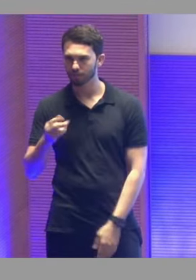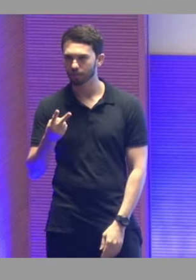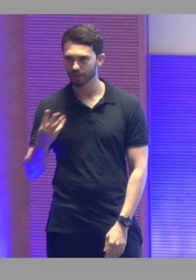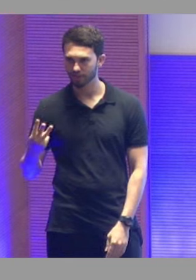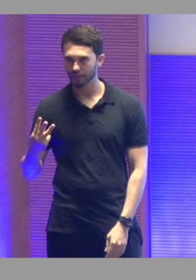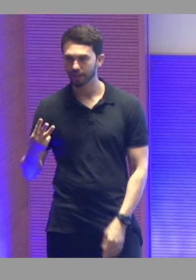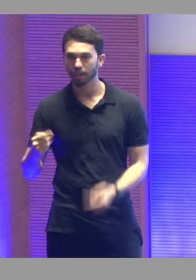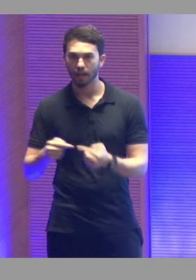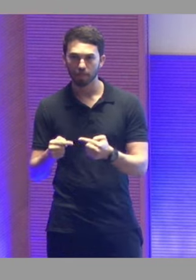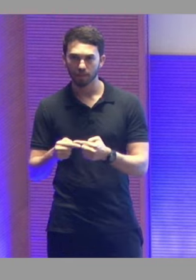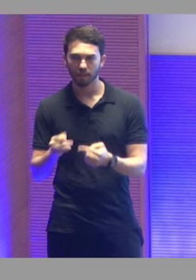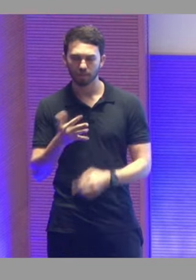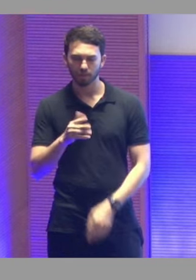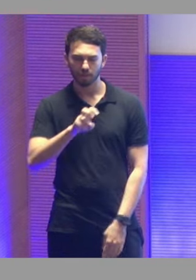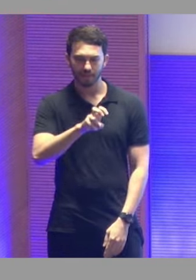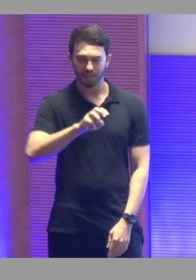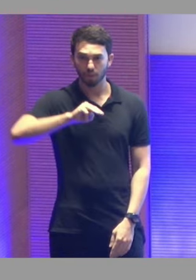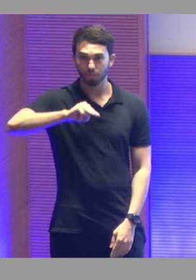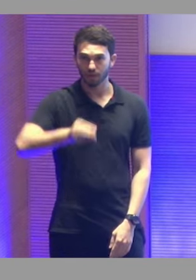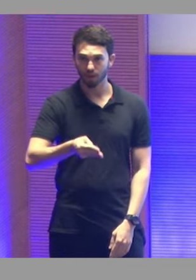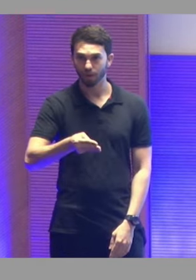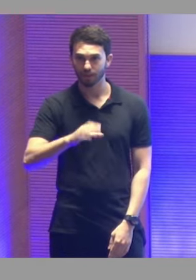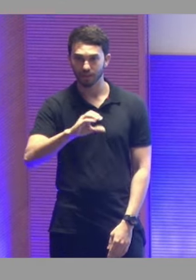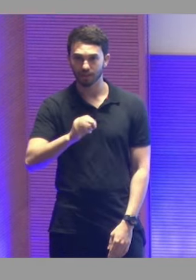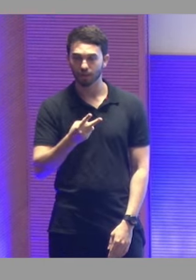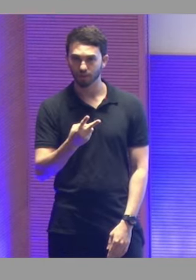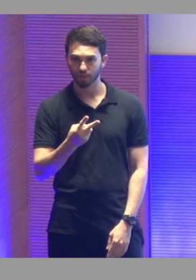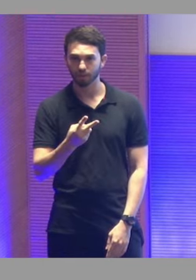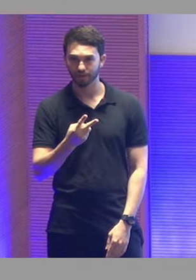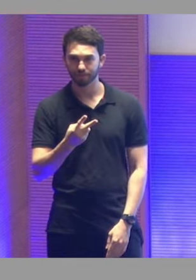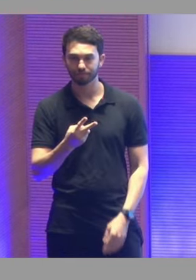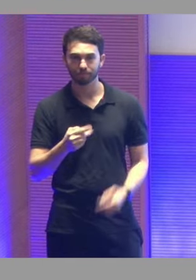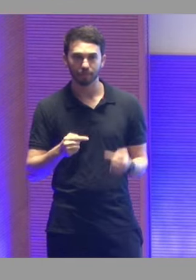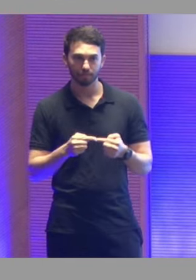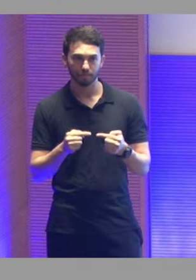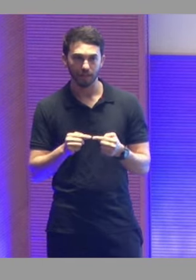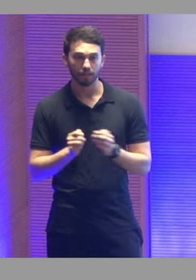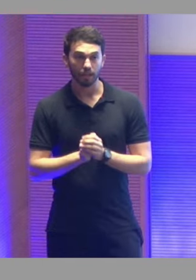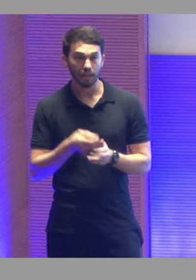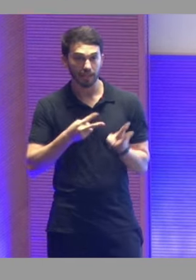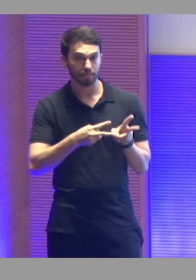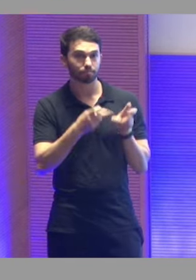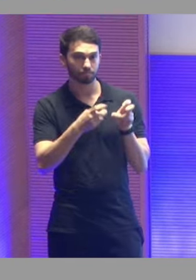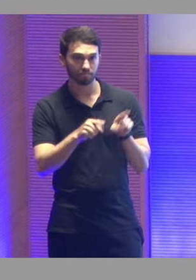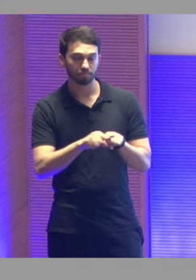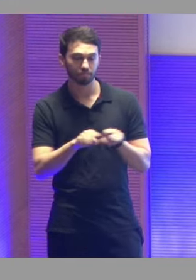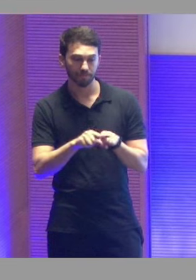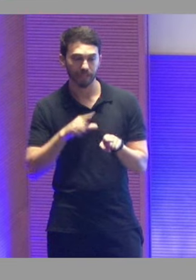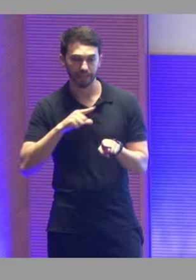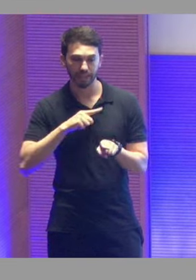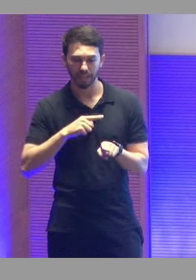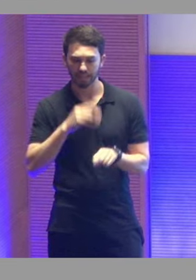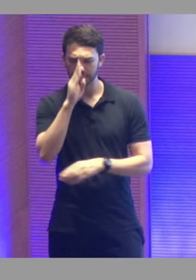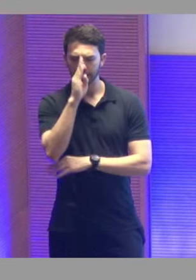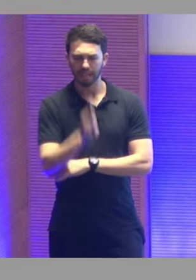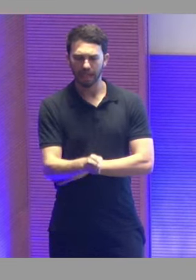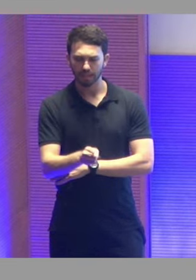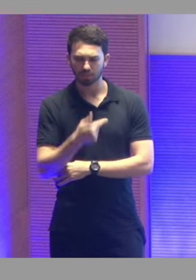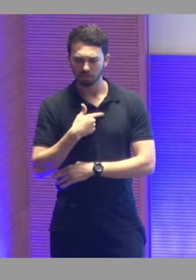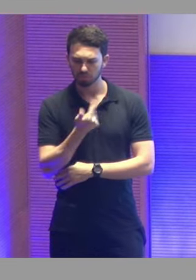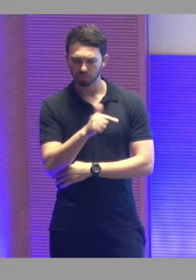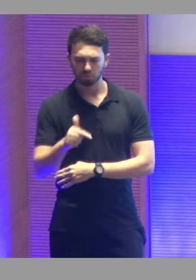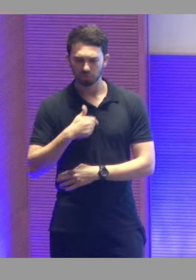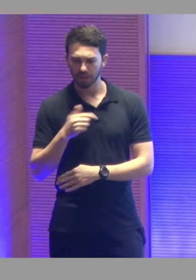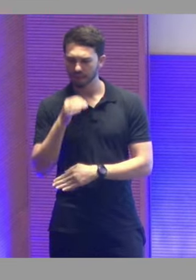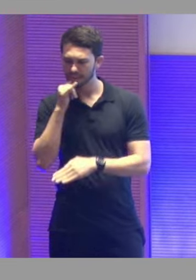de cerca de 5 milhões de toneladas de CO2 equivalente aqui a gente já consegue observar que não há uma uma relação muito Direta com o aumento